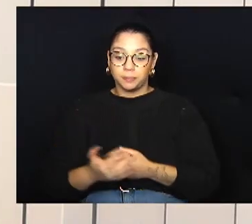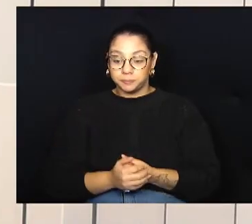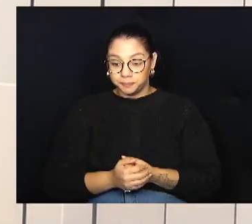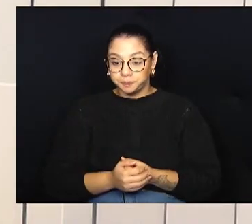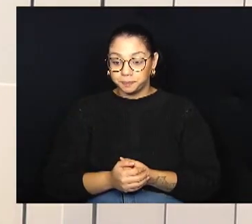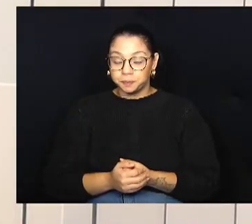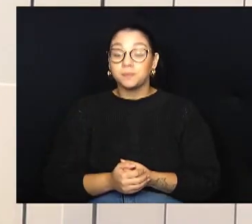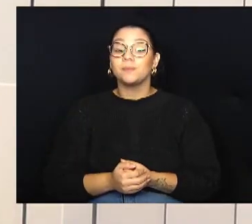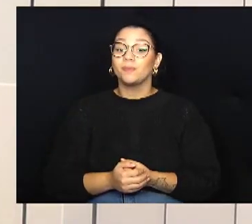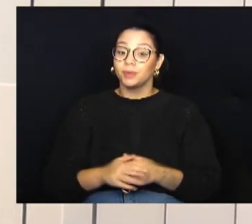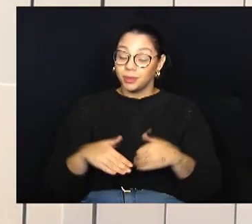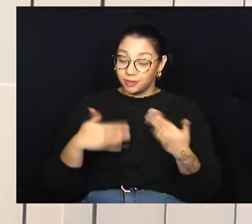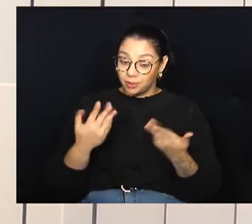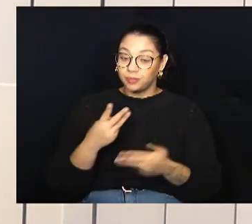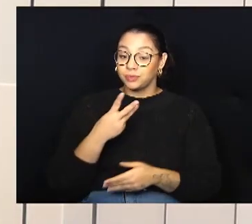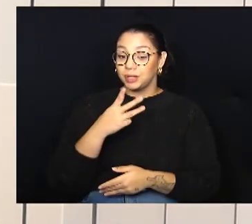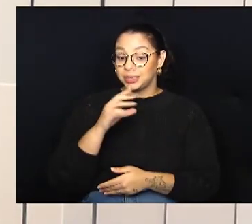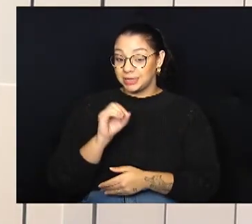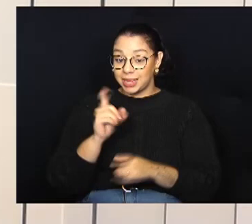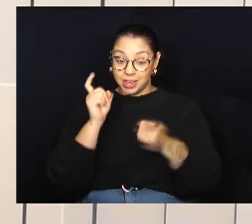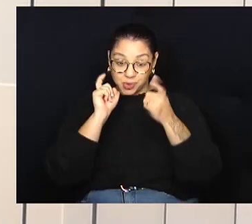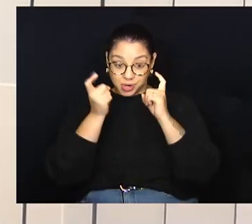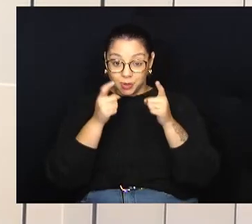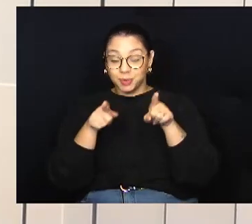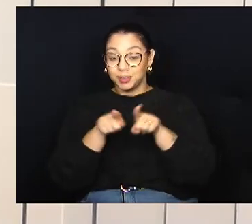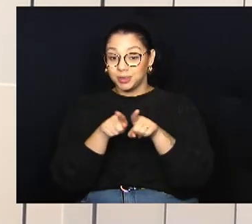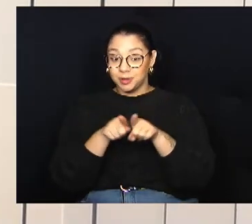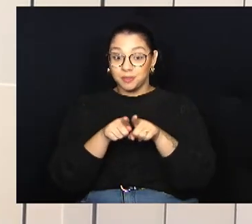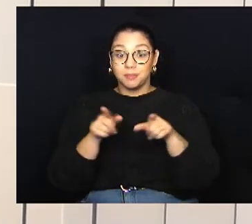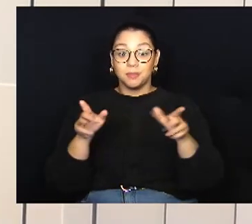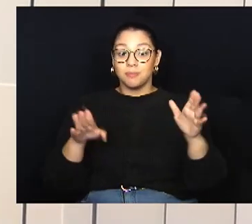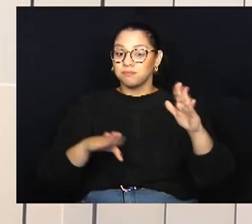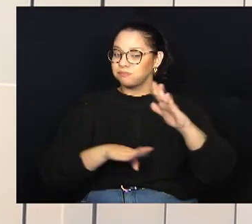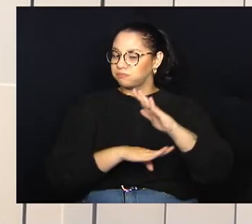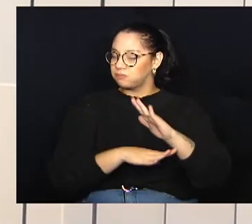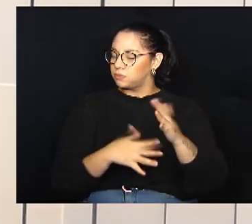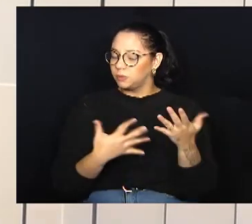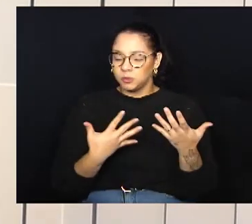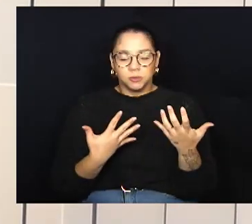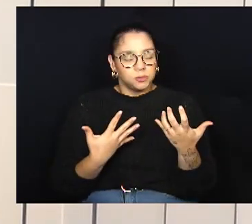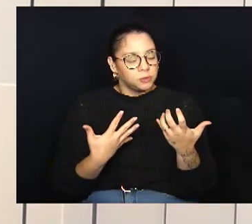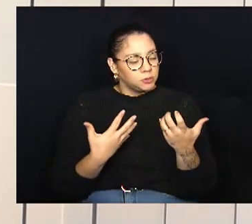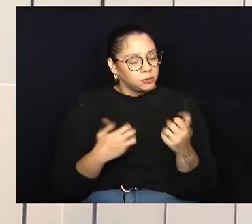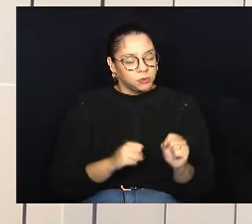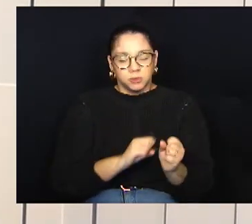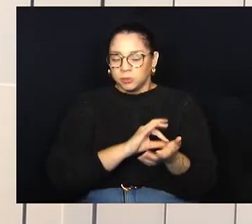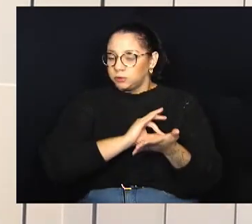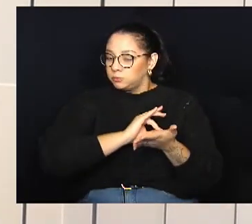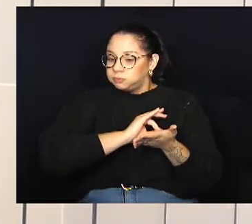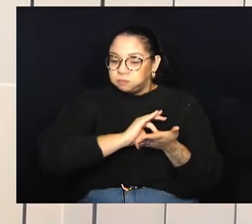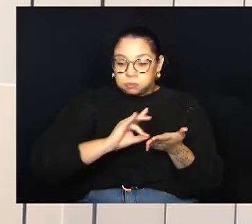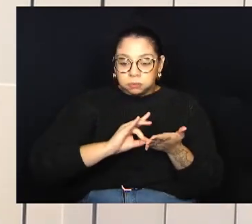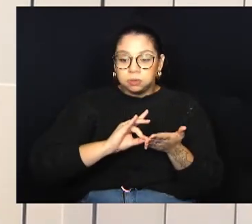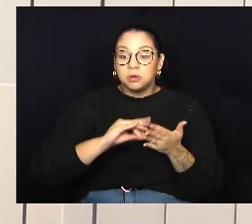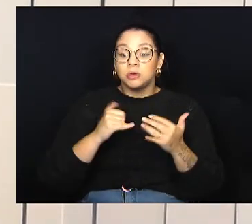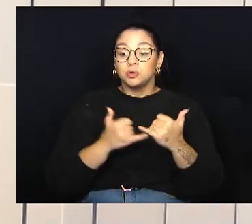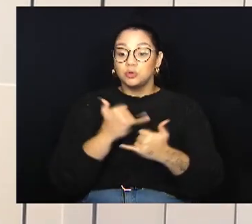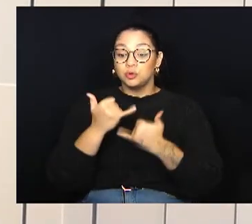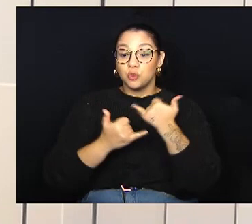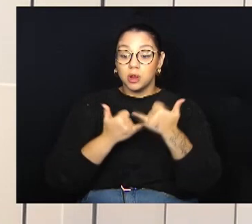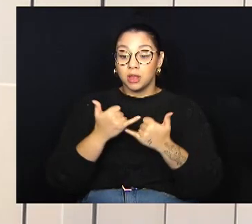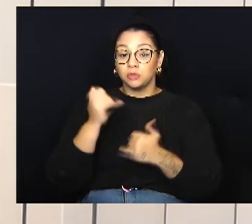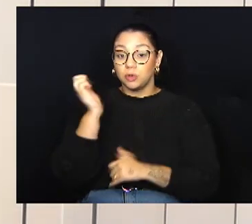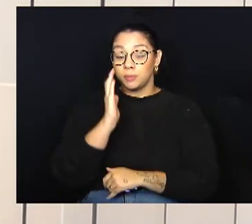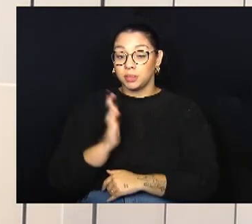Ainda na 30ª reunião ordinária, a Câmara repudiou o racismo contra o jogador brasileiro, o Vini Júnior,